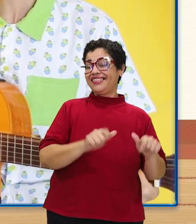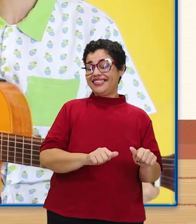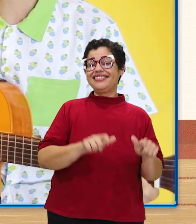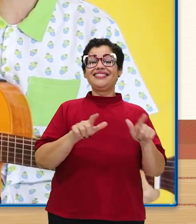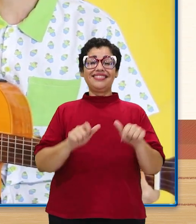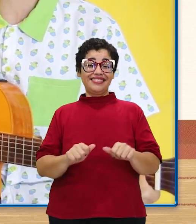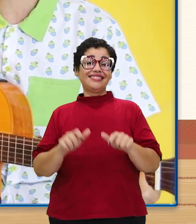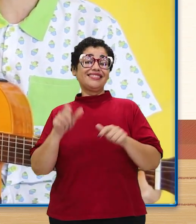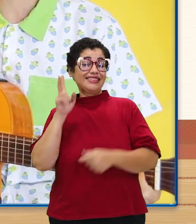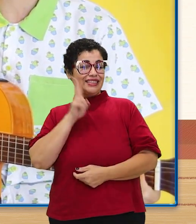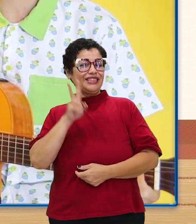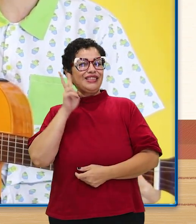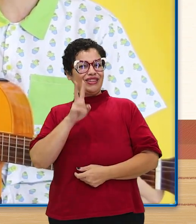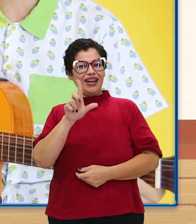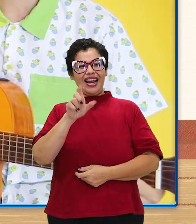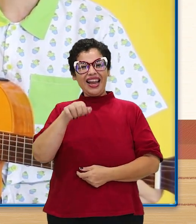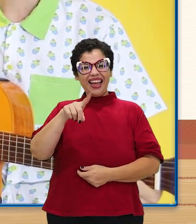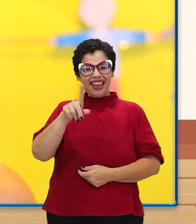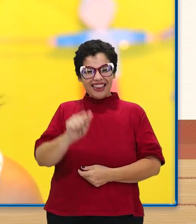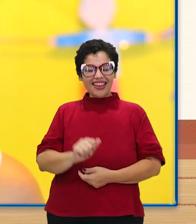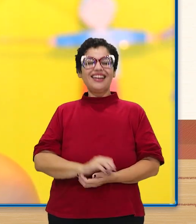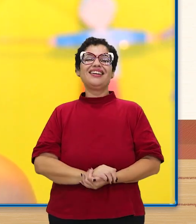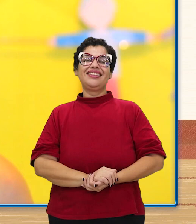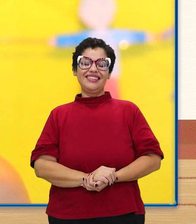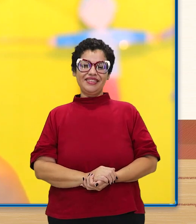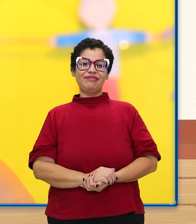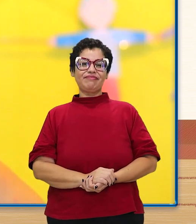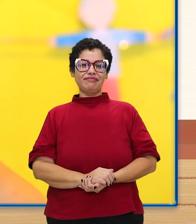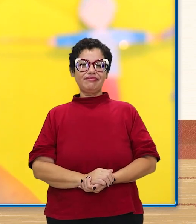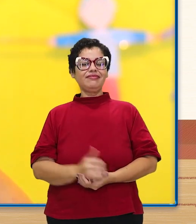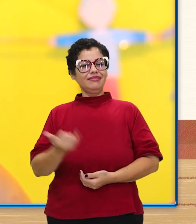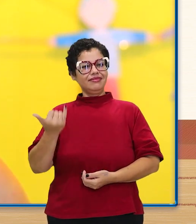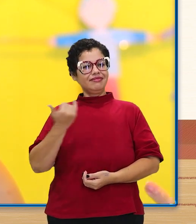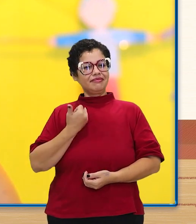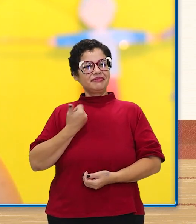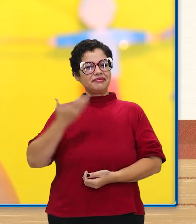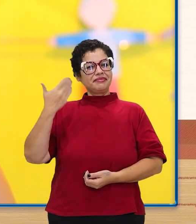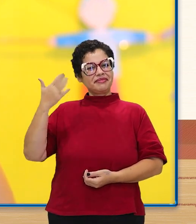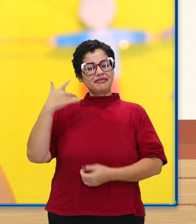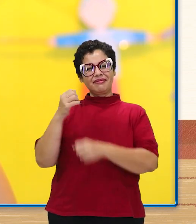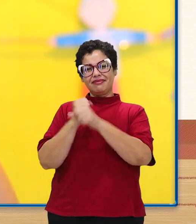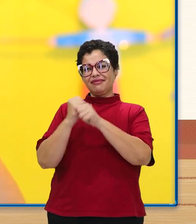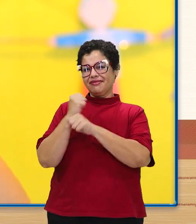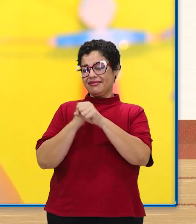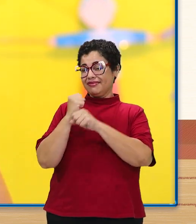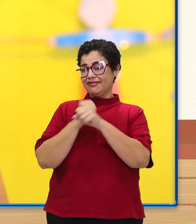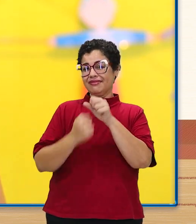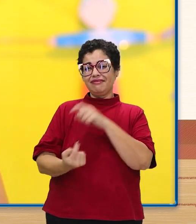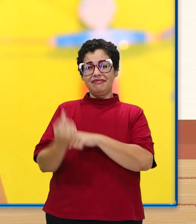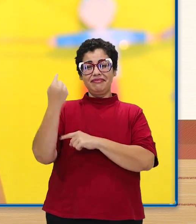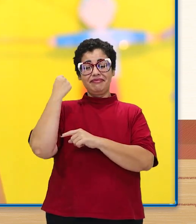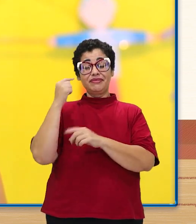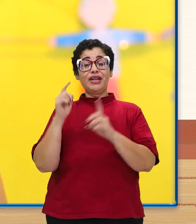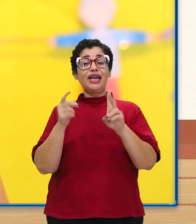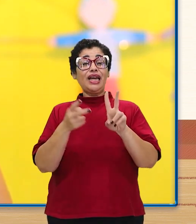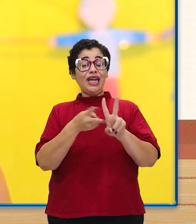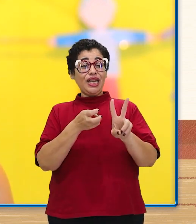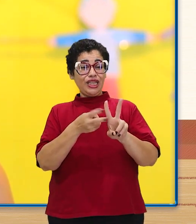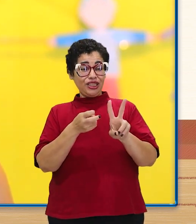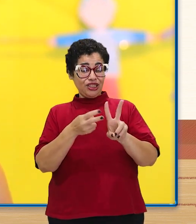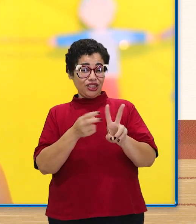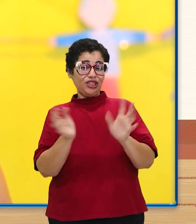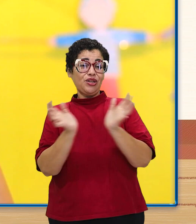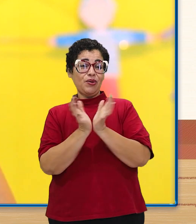lalá. Uma lenda eu vou contar. Dizem que há milhares e milhares de anos, numa tribo indígena